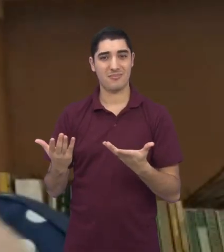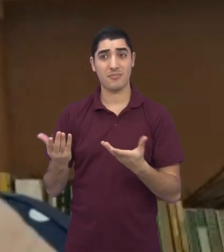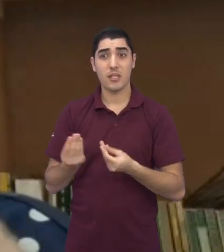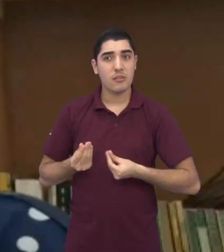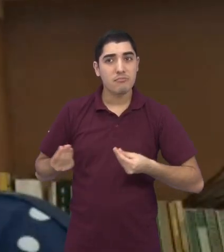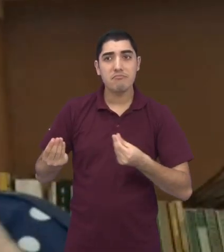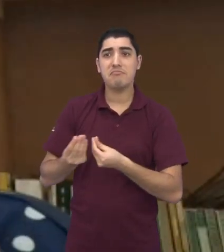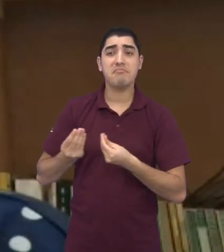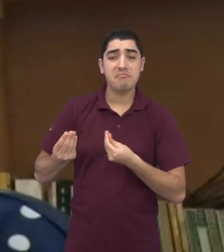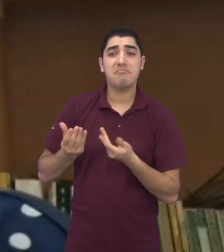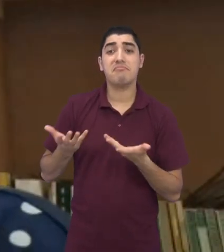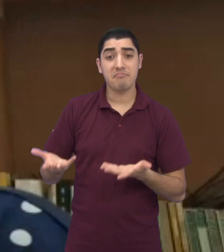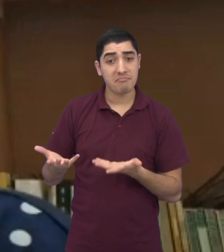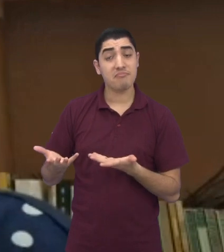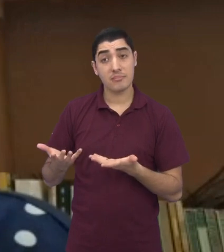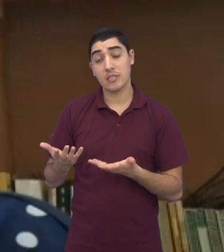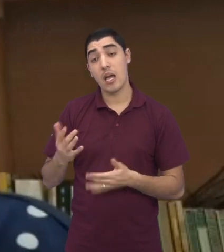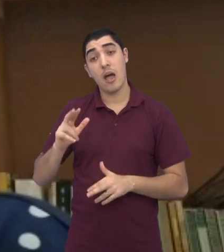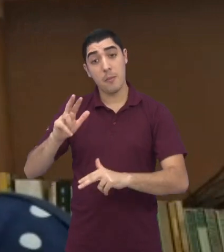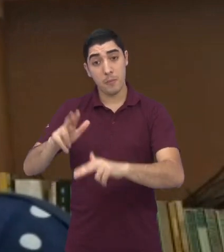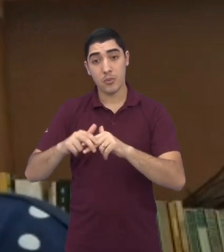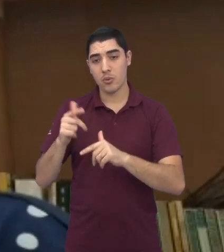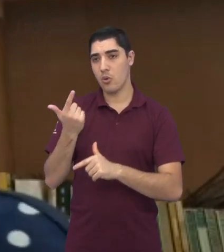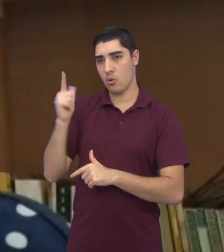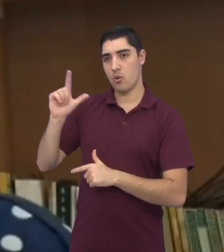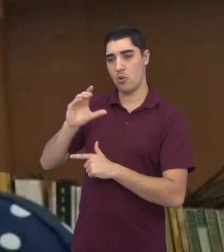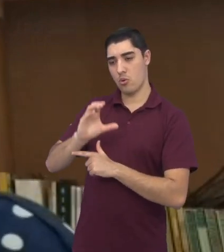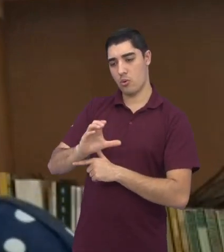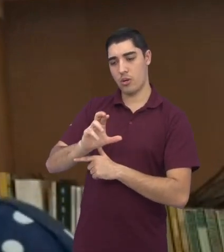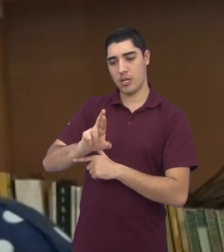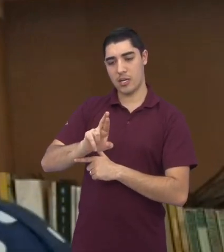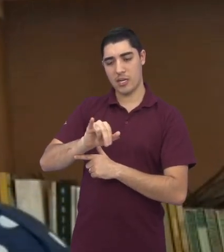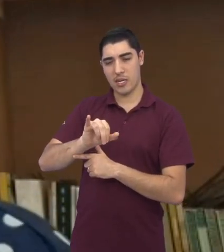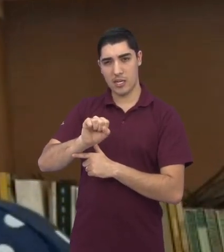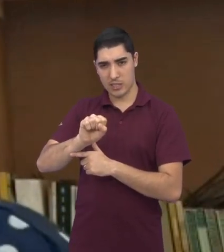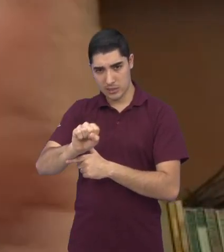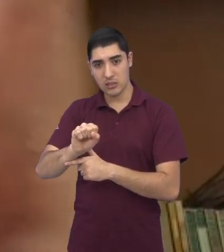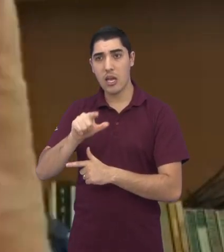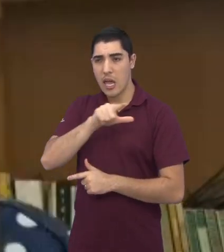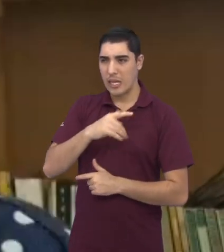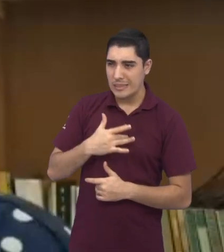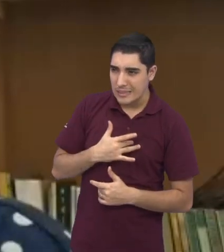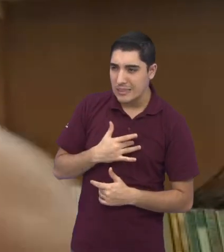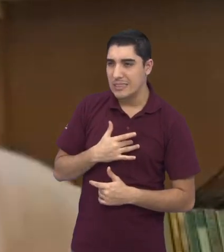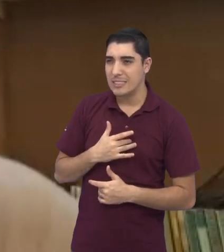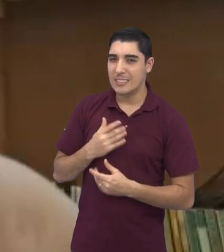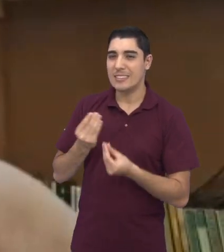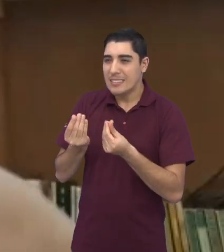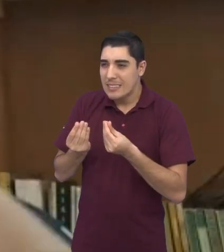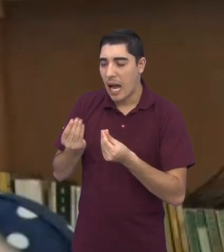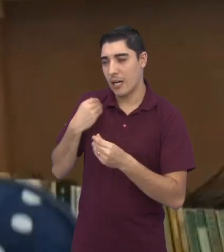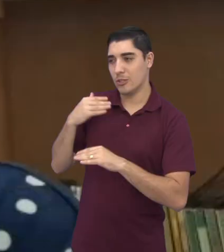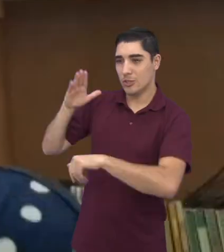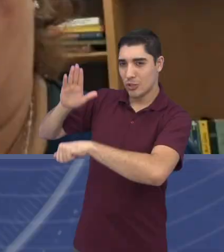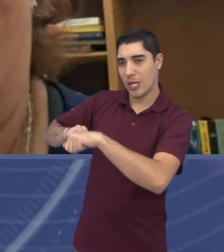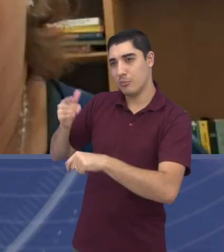romance, não há erotismo. E aí o Clint Eastwood fica idosíssimo e é sexy.